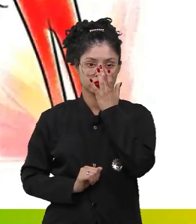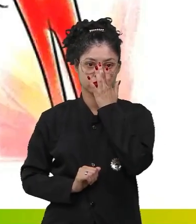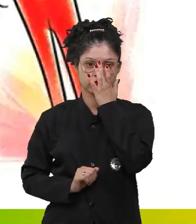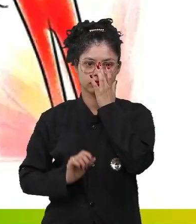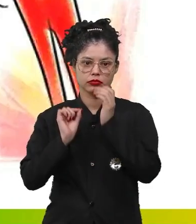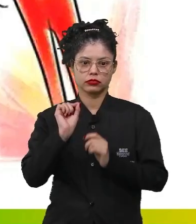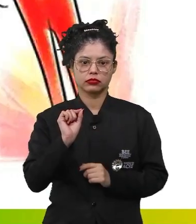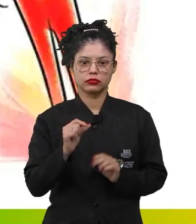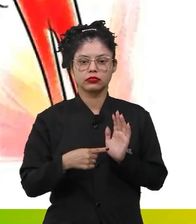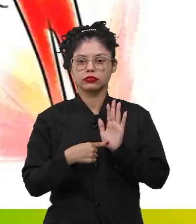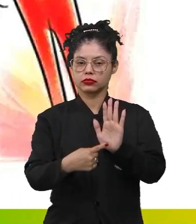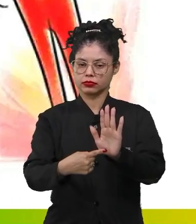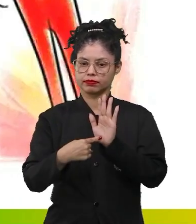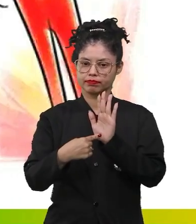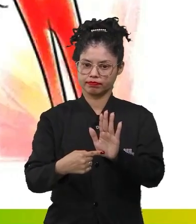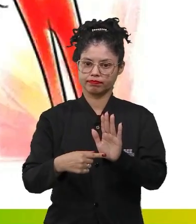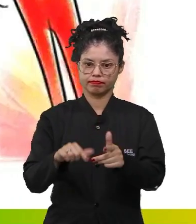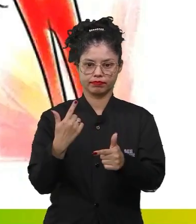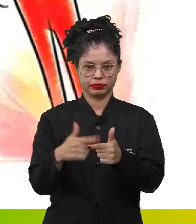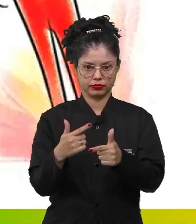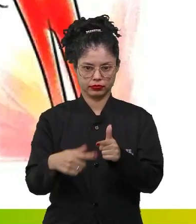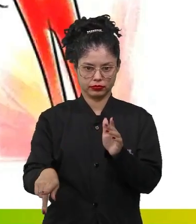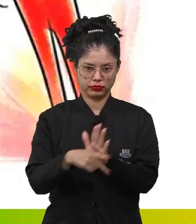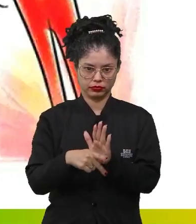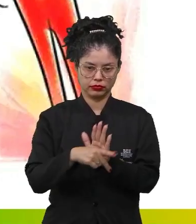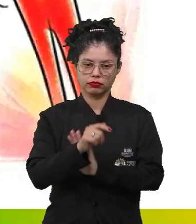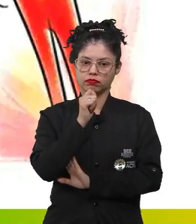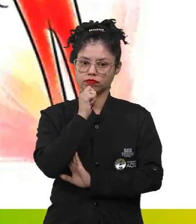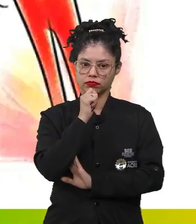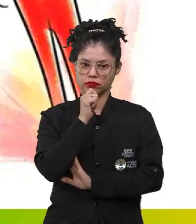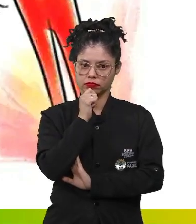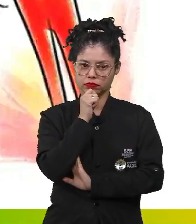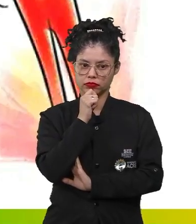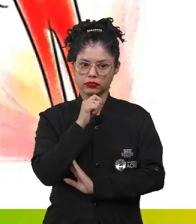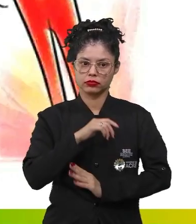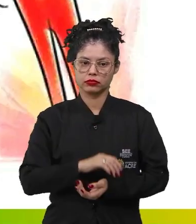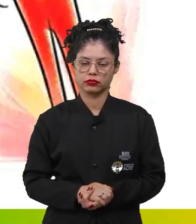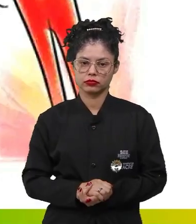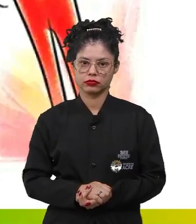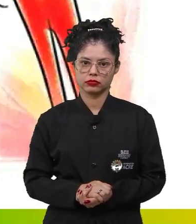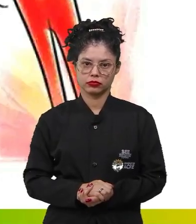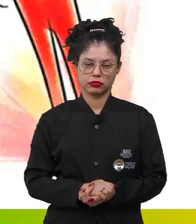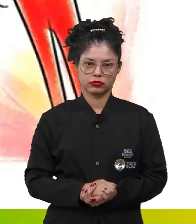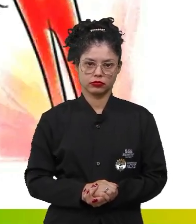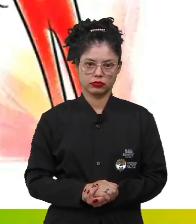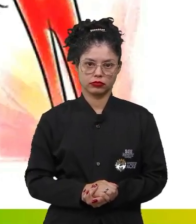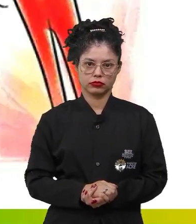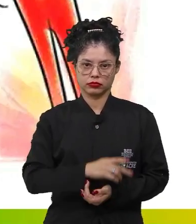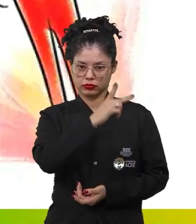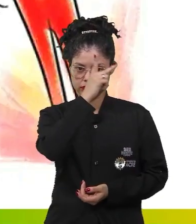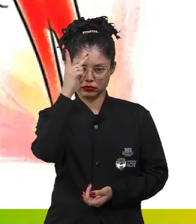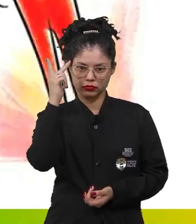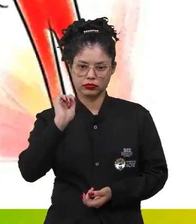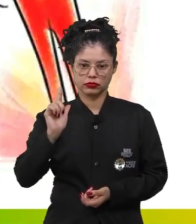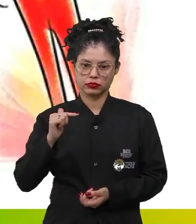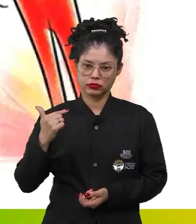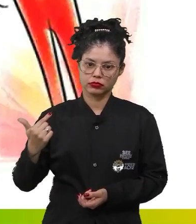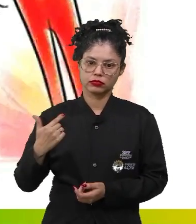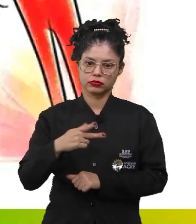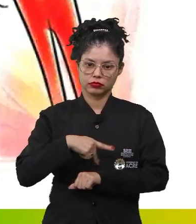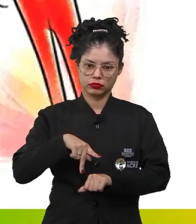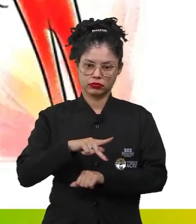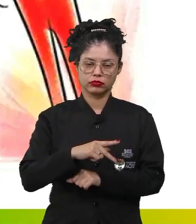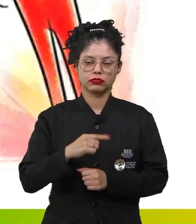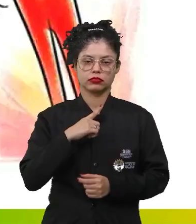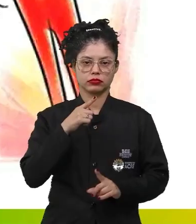na ideia de que, nessa ideia que essas pessoas, esses estrangeiros, eles representam